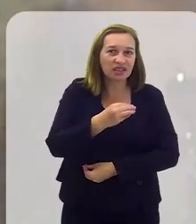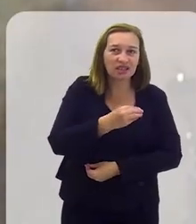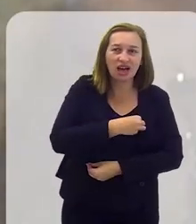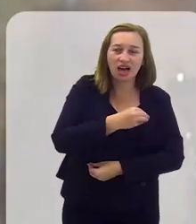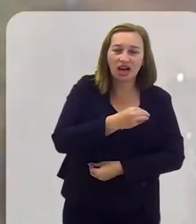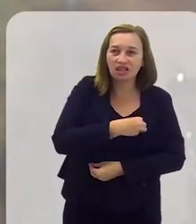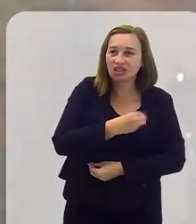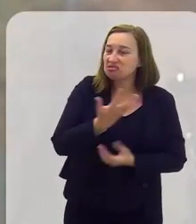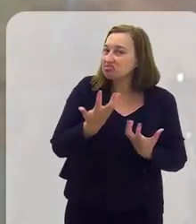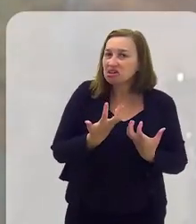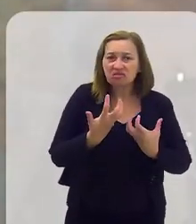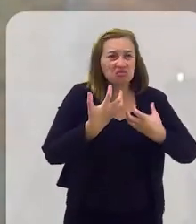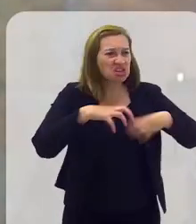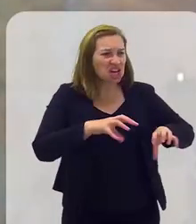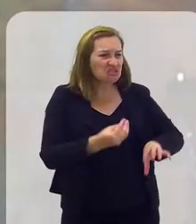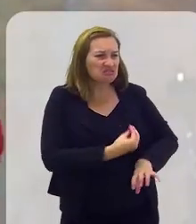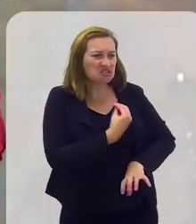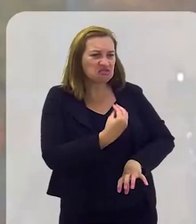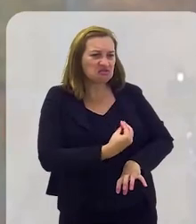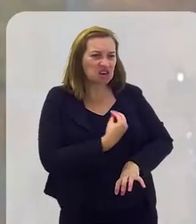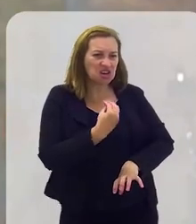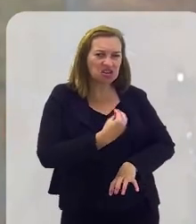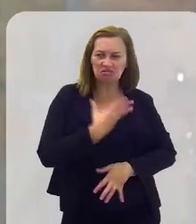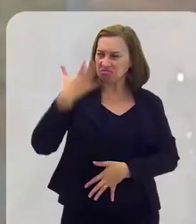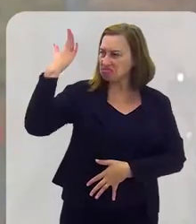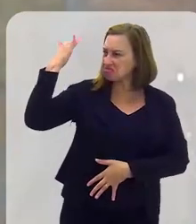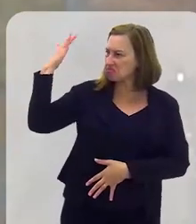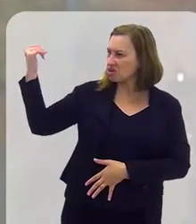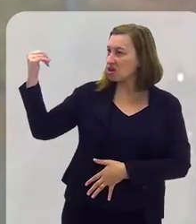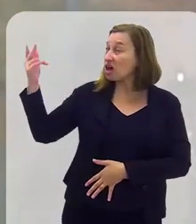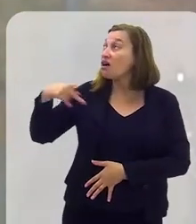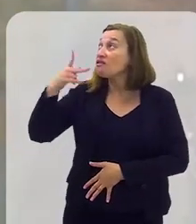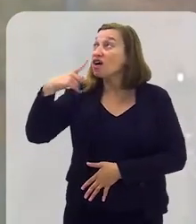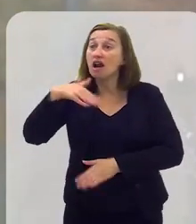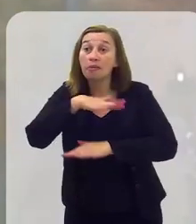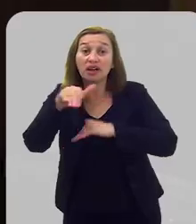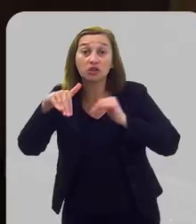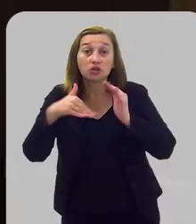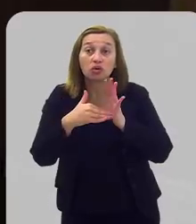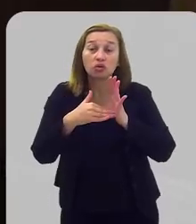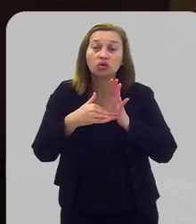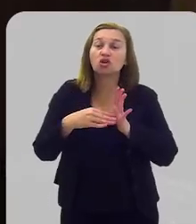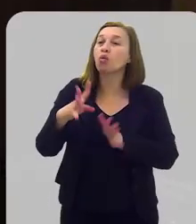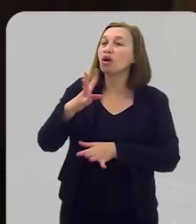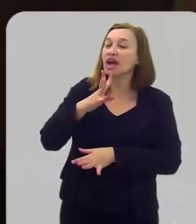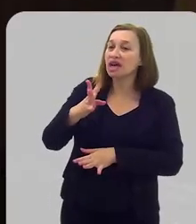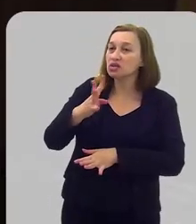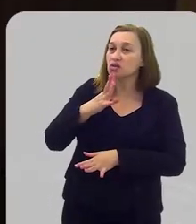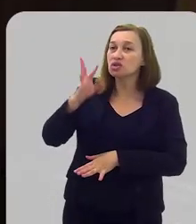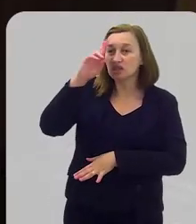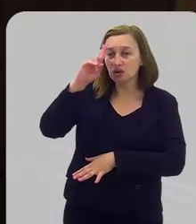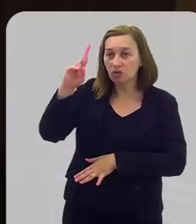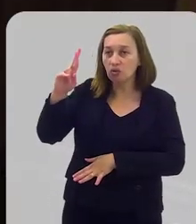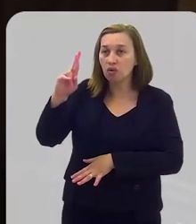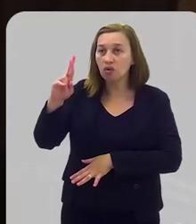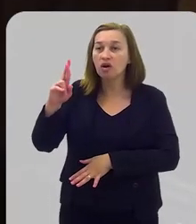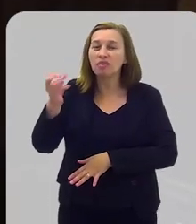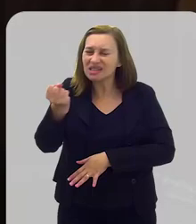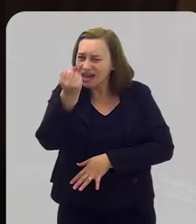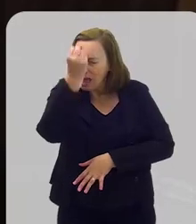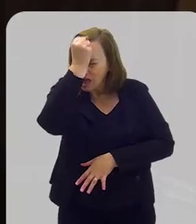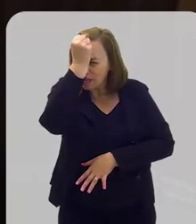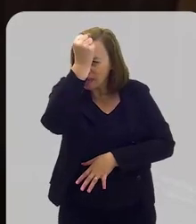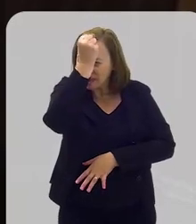não quero assim fala com todos aqueles que viram eu não sei